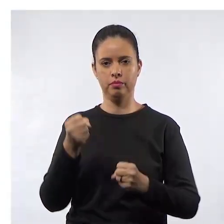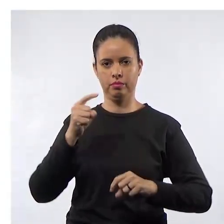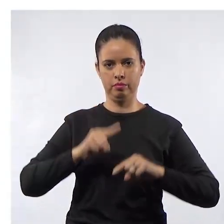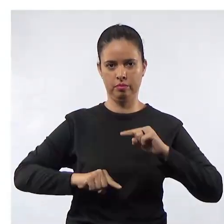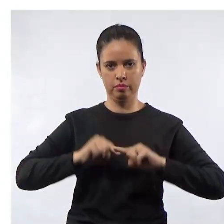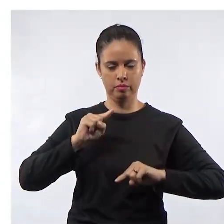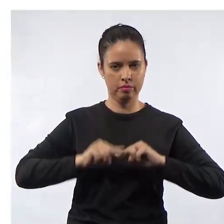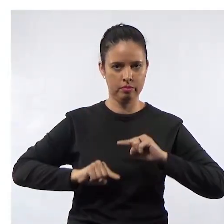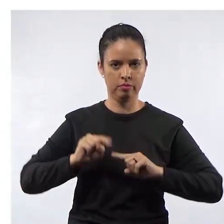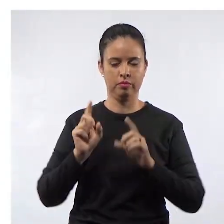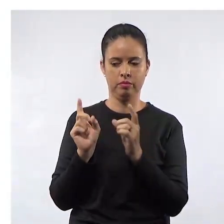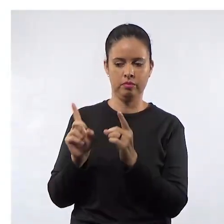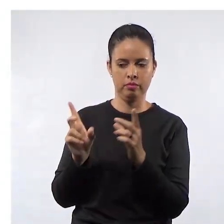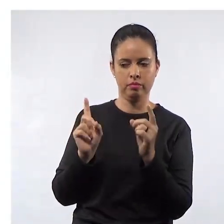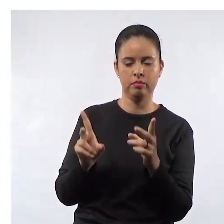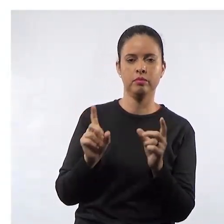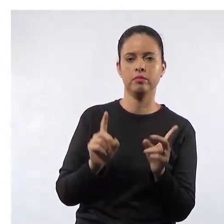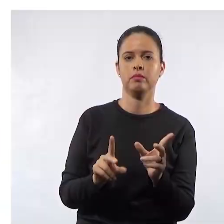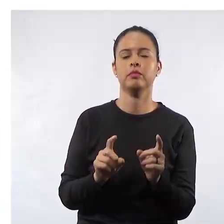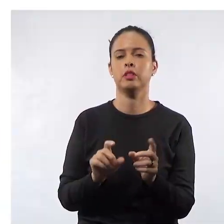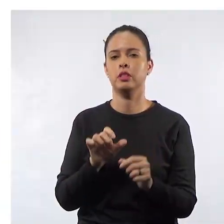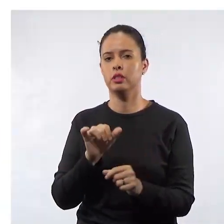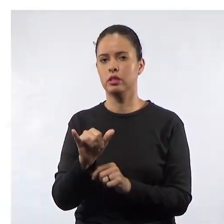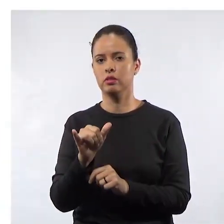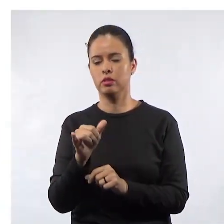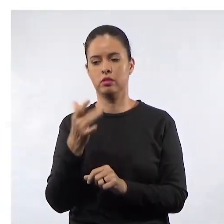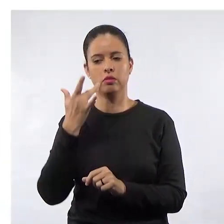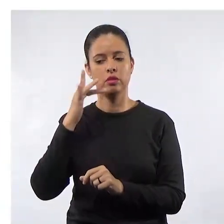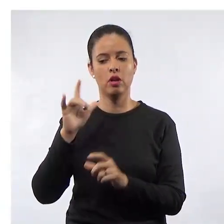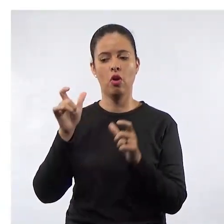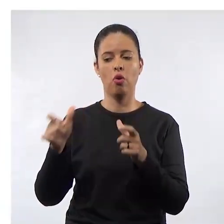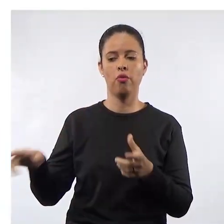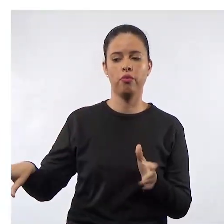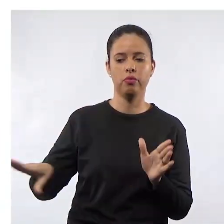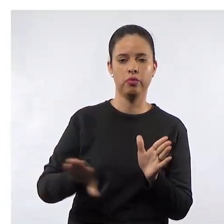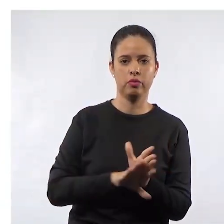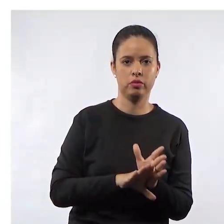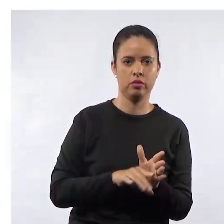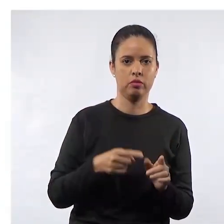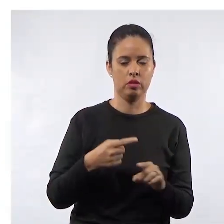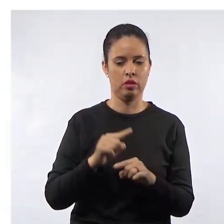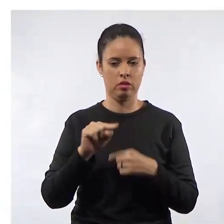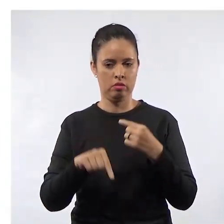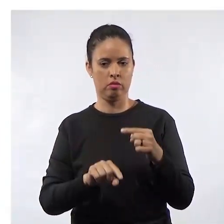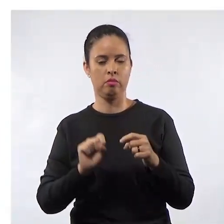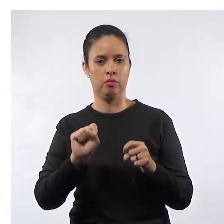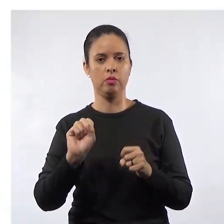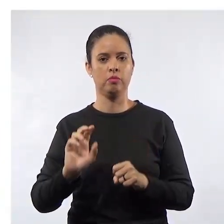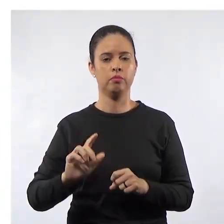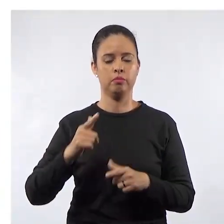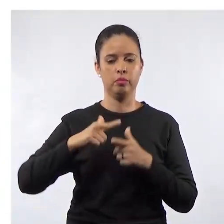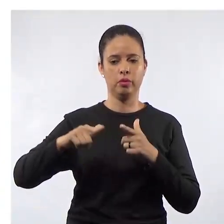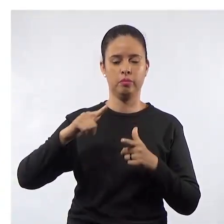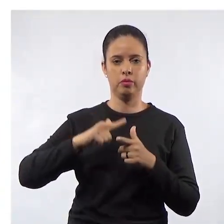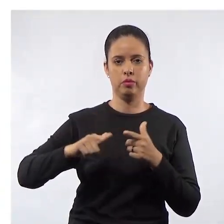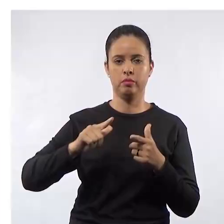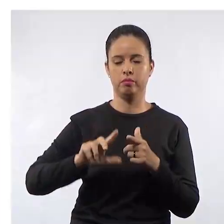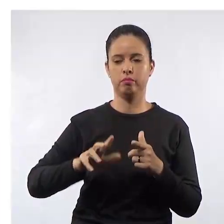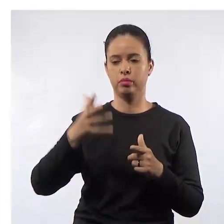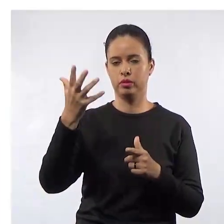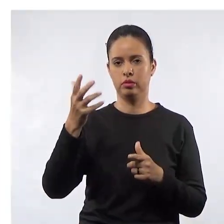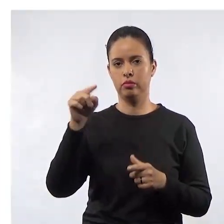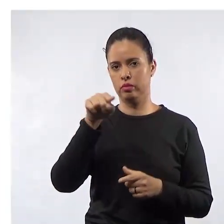aceitando produtos, para estar aí comercializando produtos se você não sabe a procedência, né? Porque pode sobrar para você caso tenha